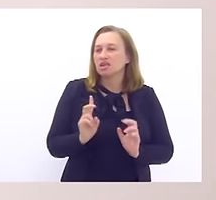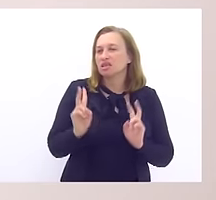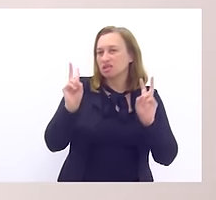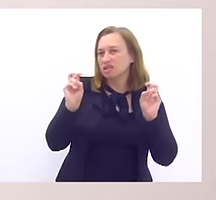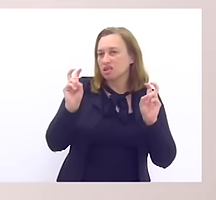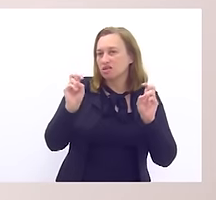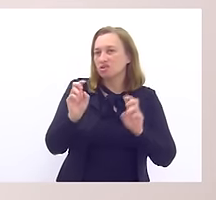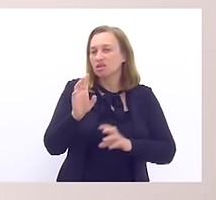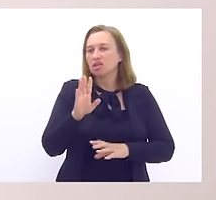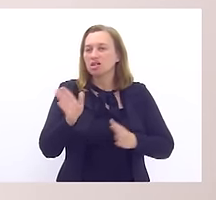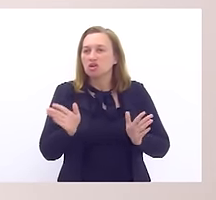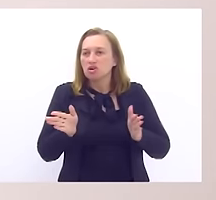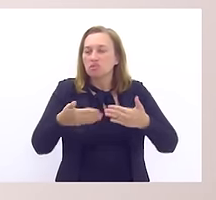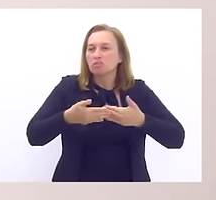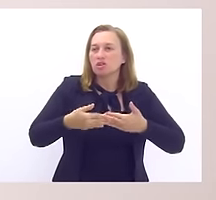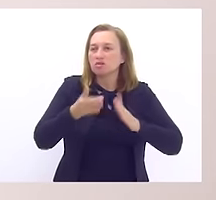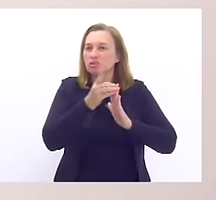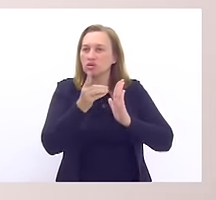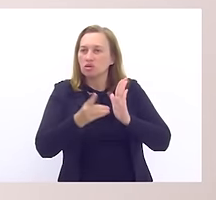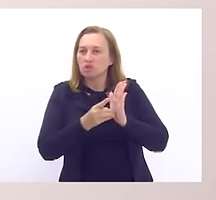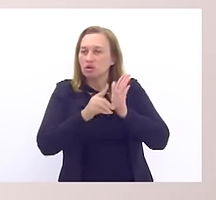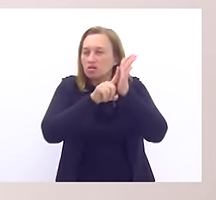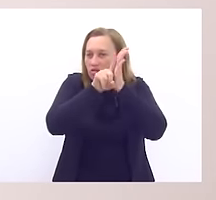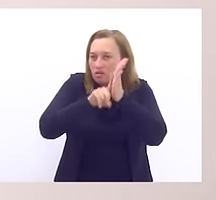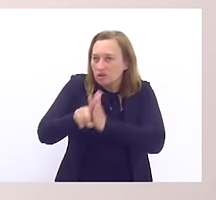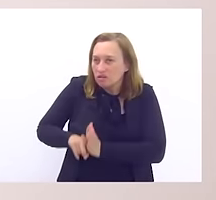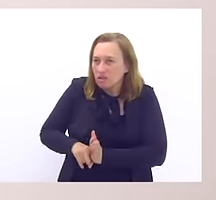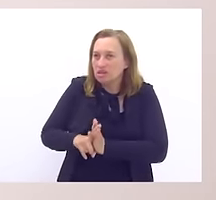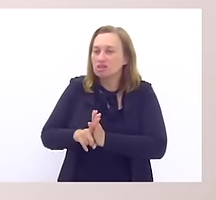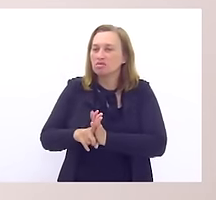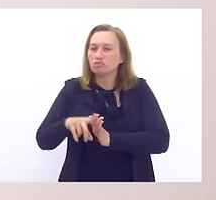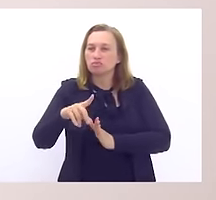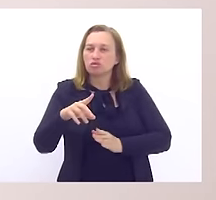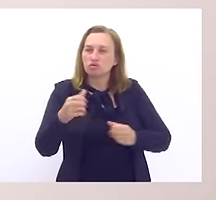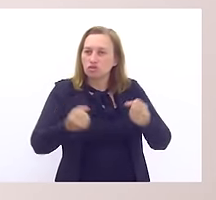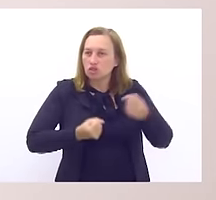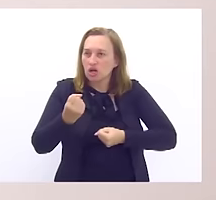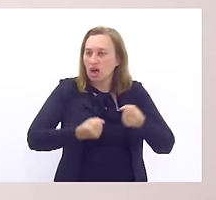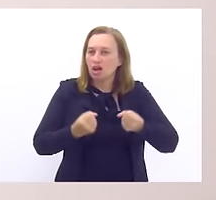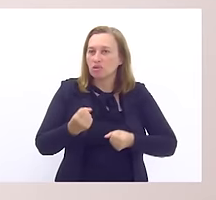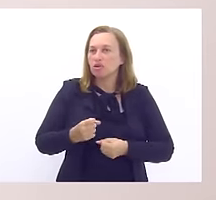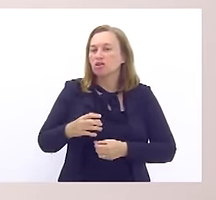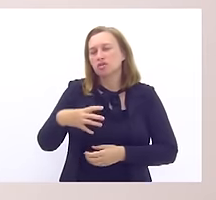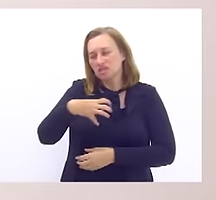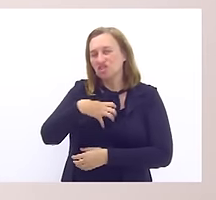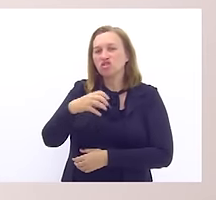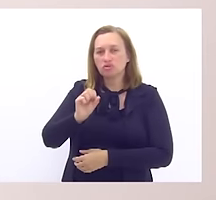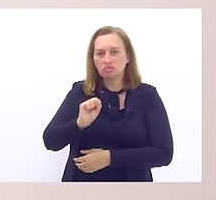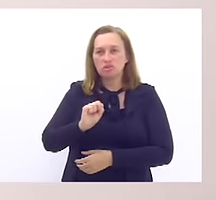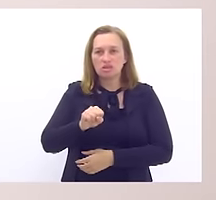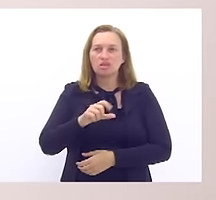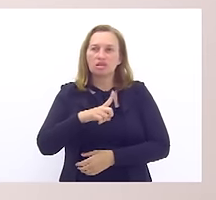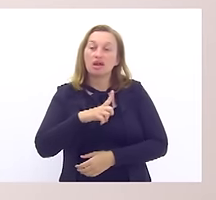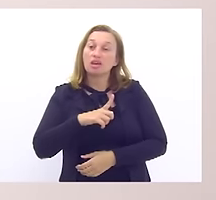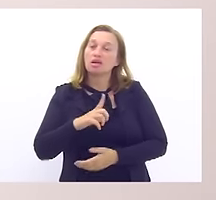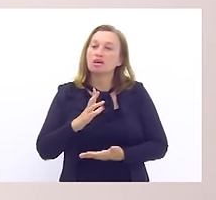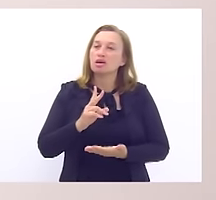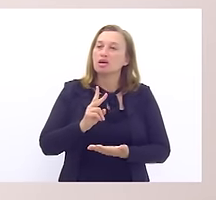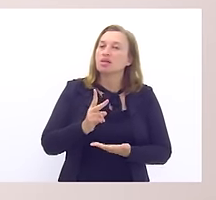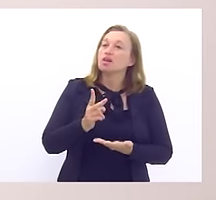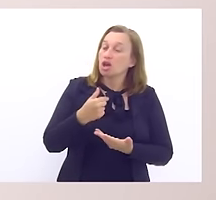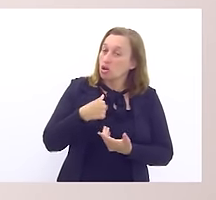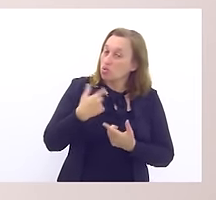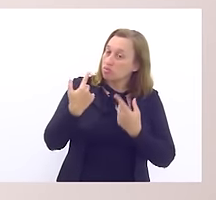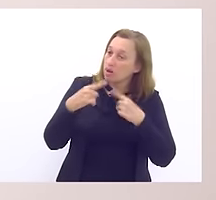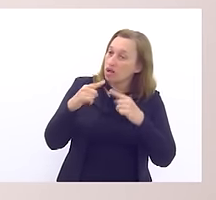Blitz do Detran para verificação de condições diárias ótimo Óbvio isso tem todo sentido apesar de questionar